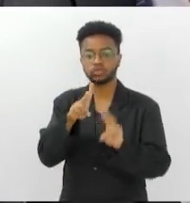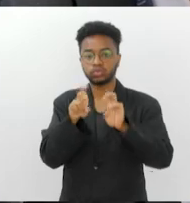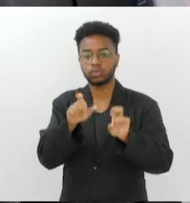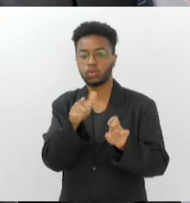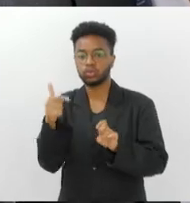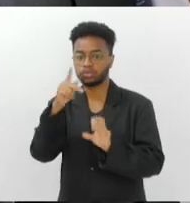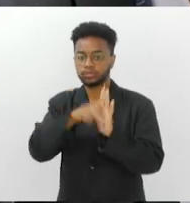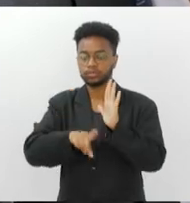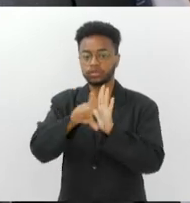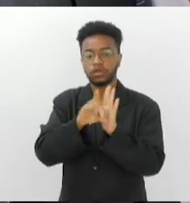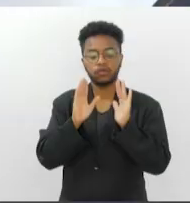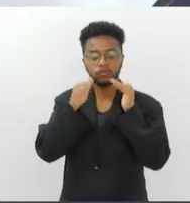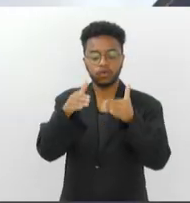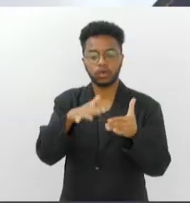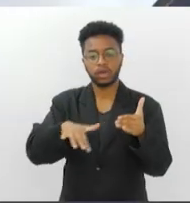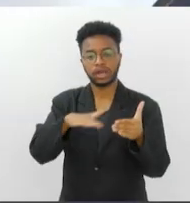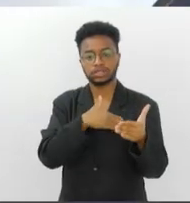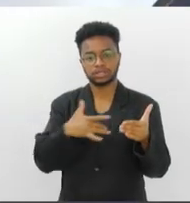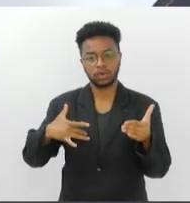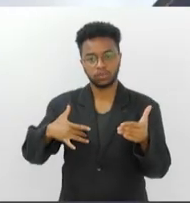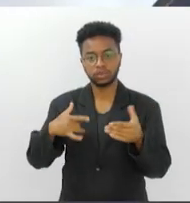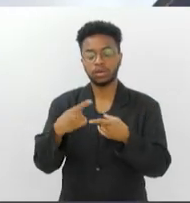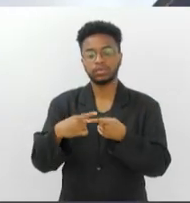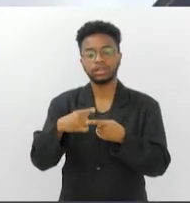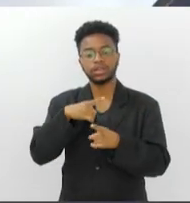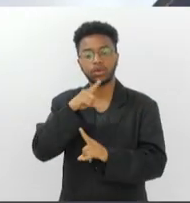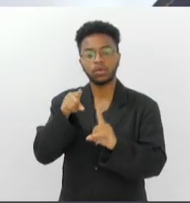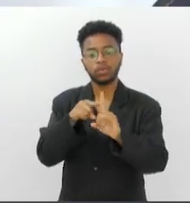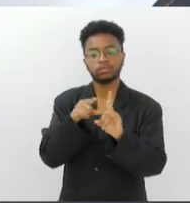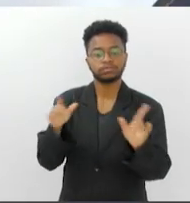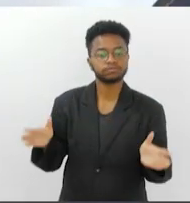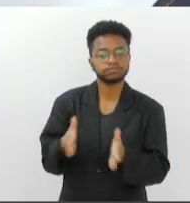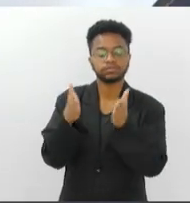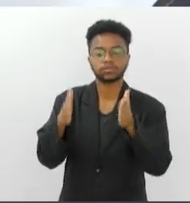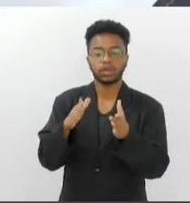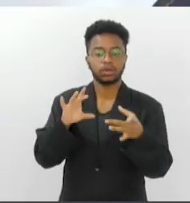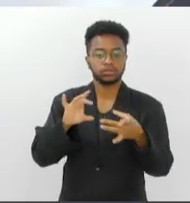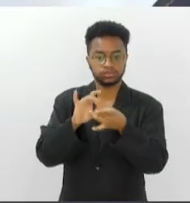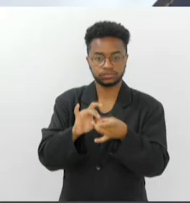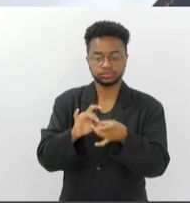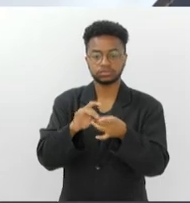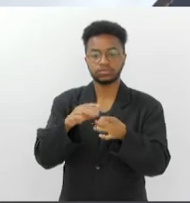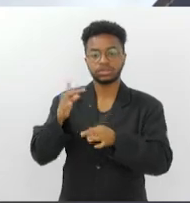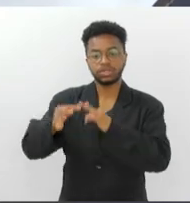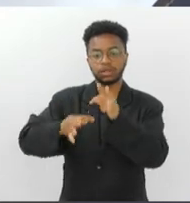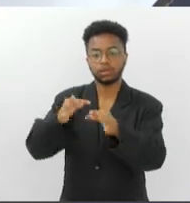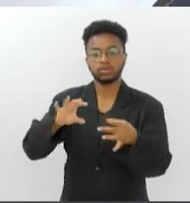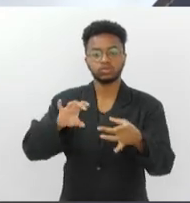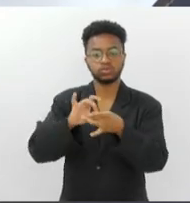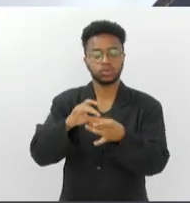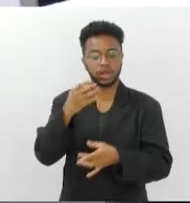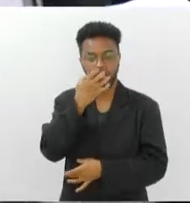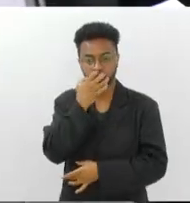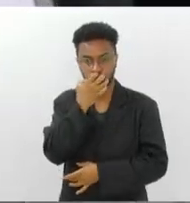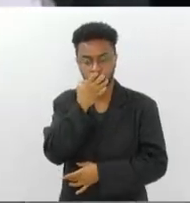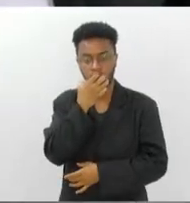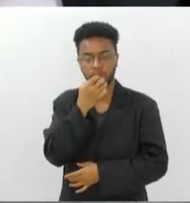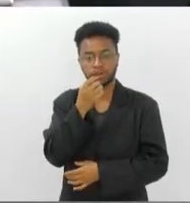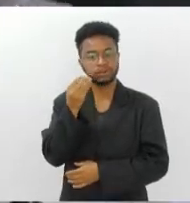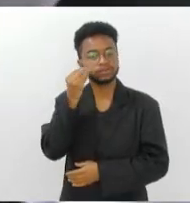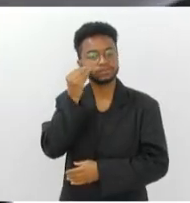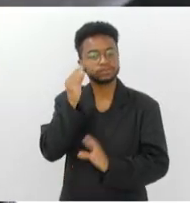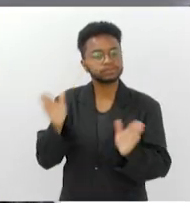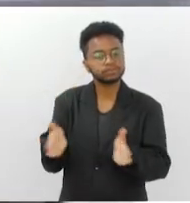voltado para a área da saúde, que visa promover, através da sinoterapia, que é a terapia assistida por cães, o bem-estar